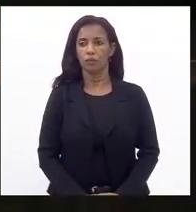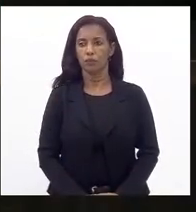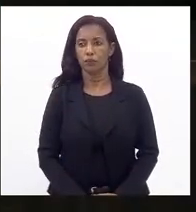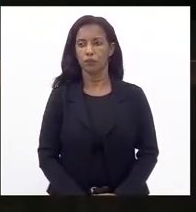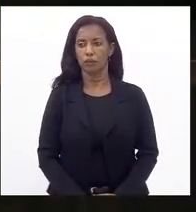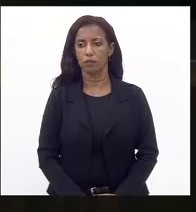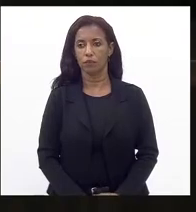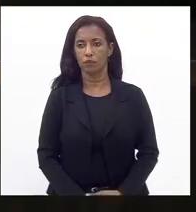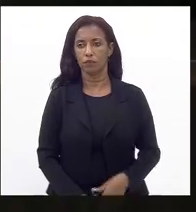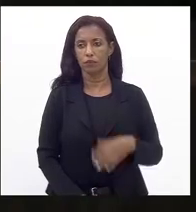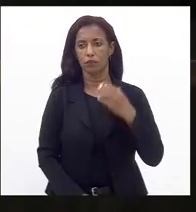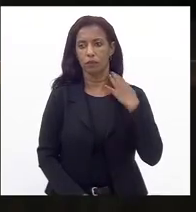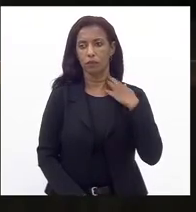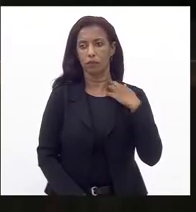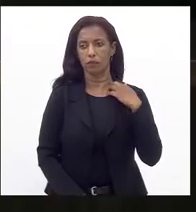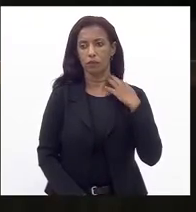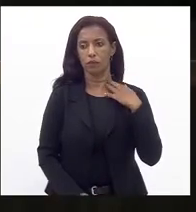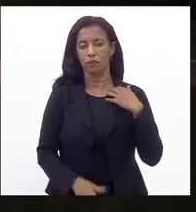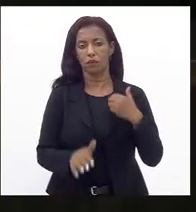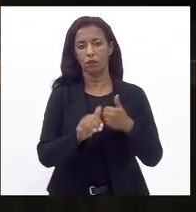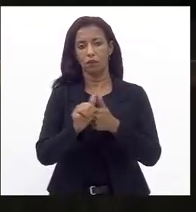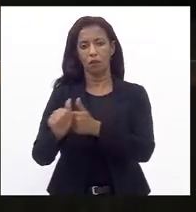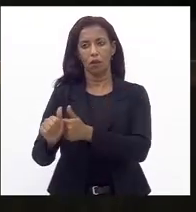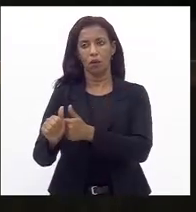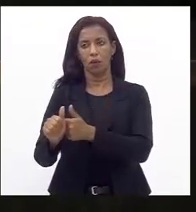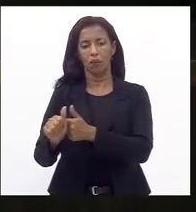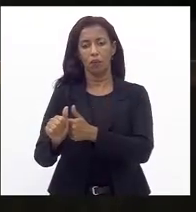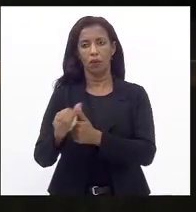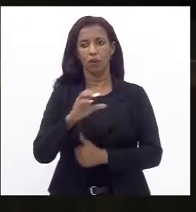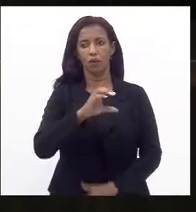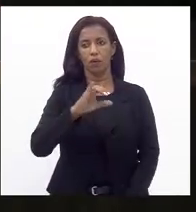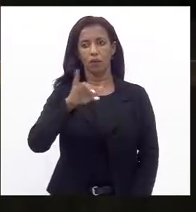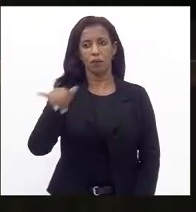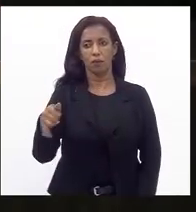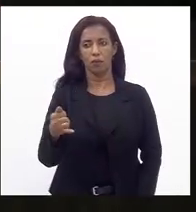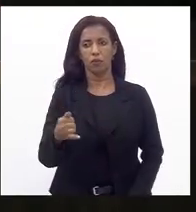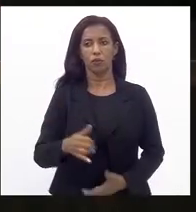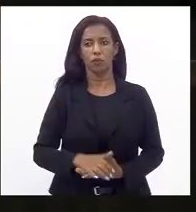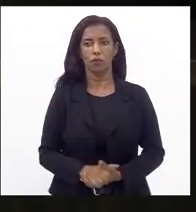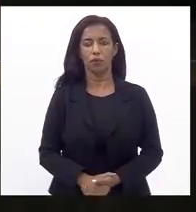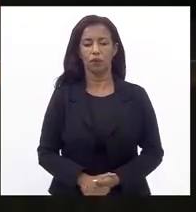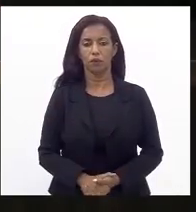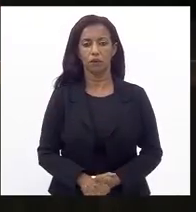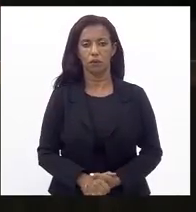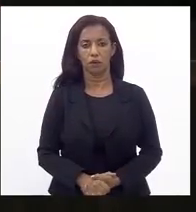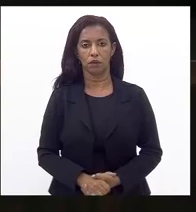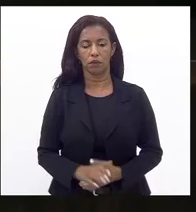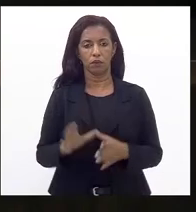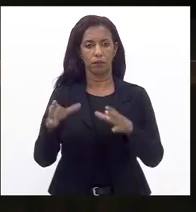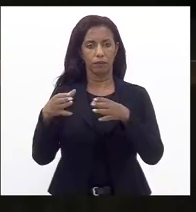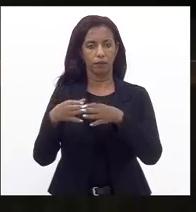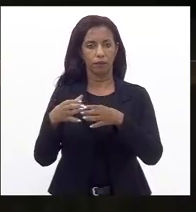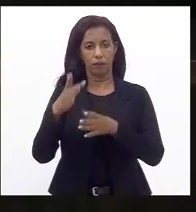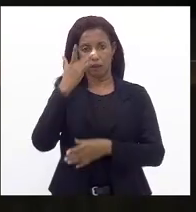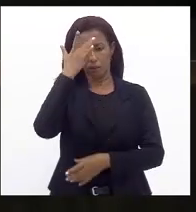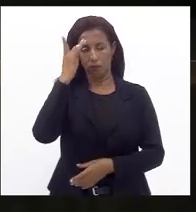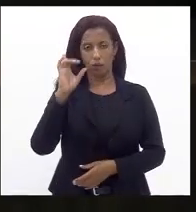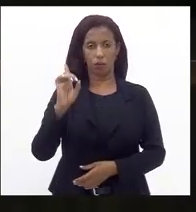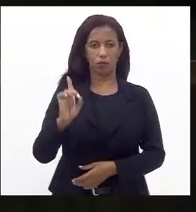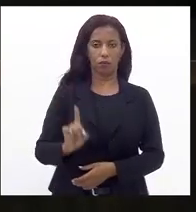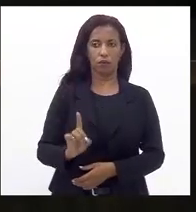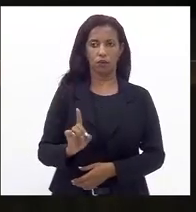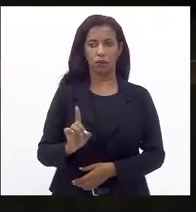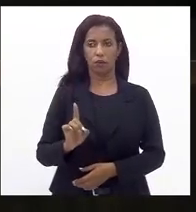eu acompanho o parecer na ccj seu presidente e ela Comissão da pessoa com